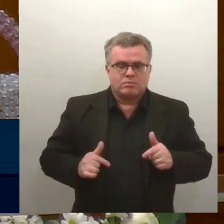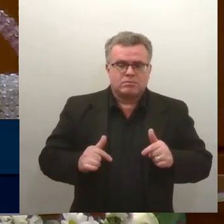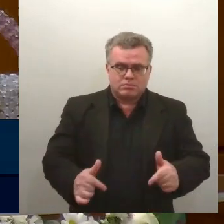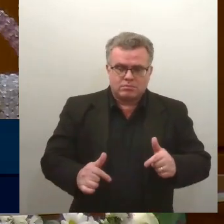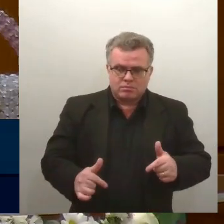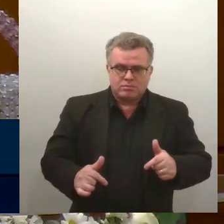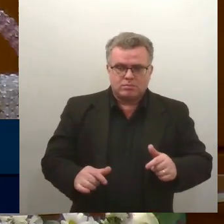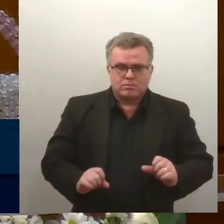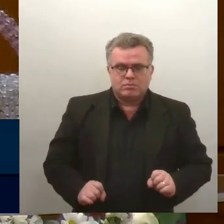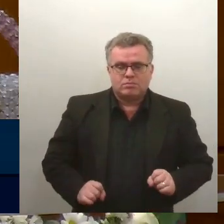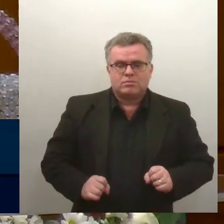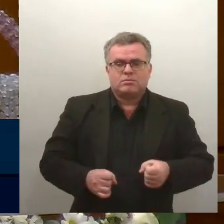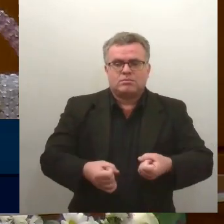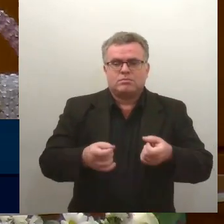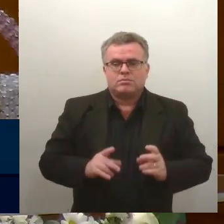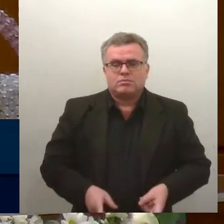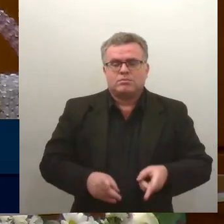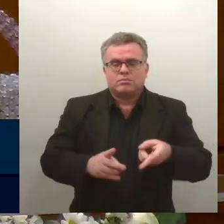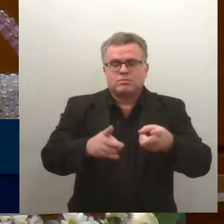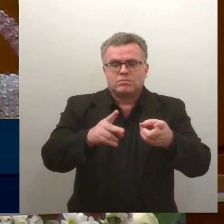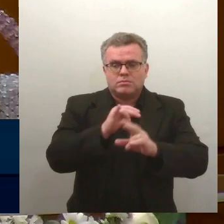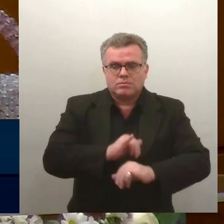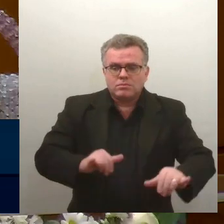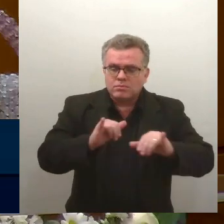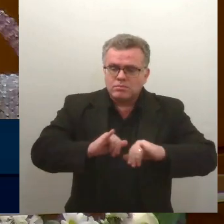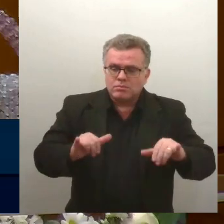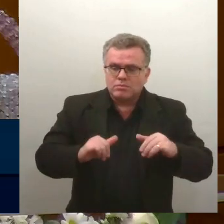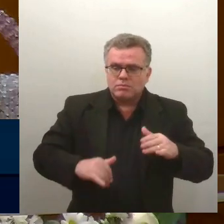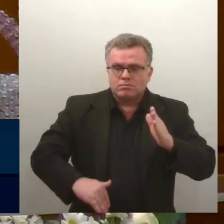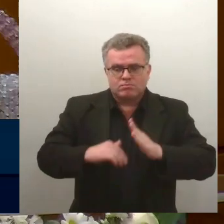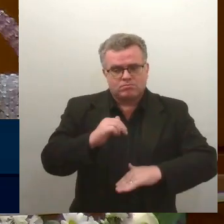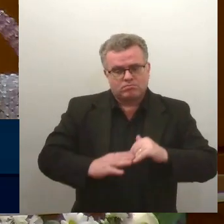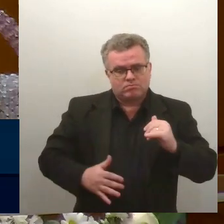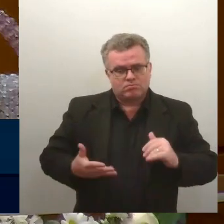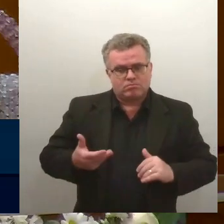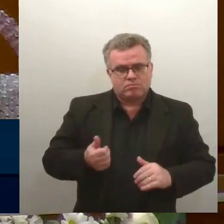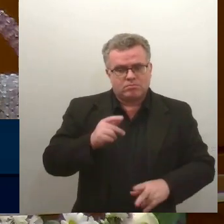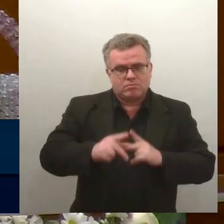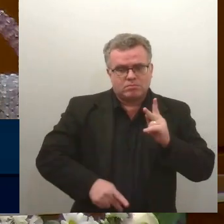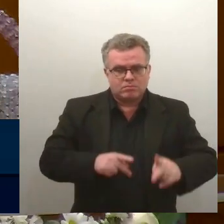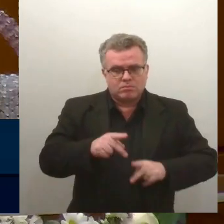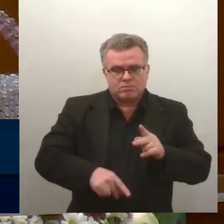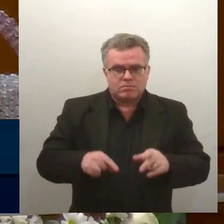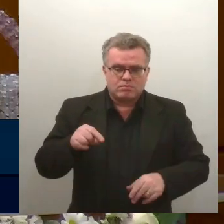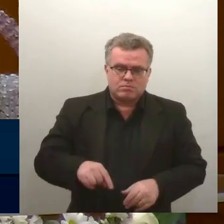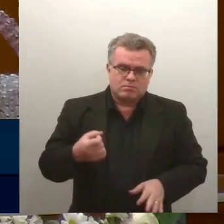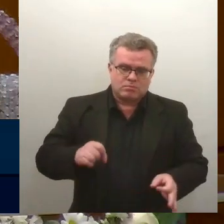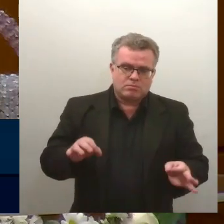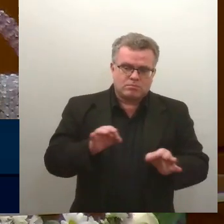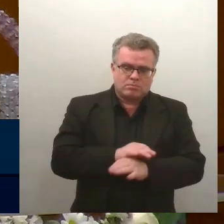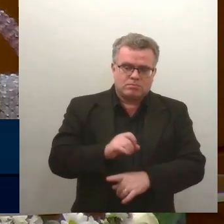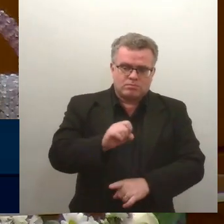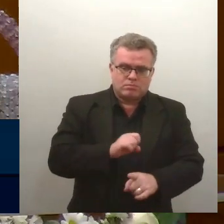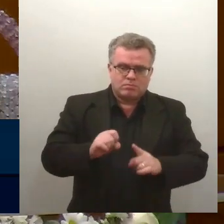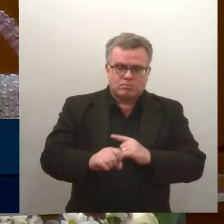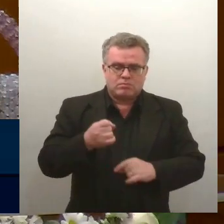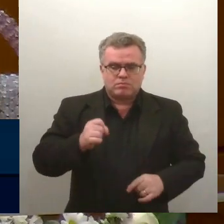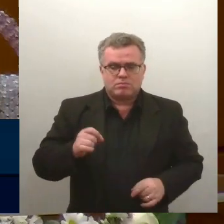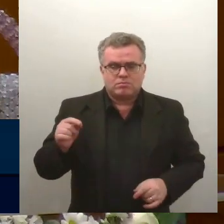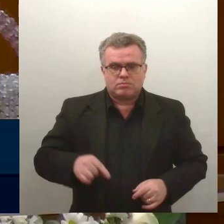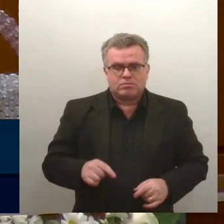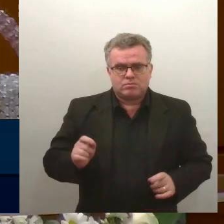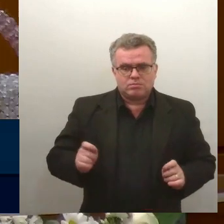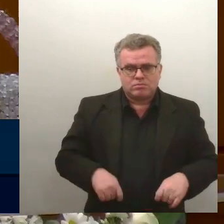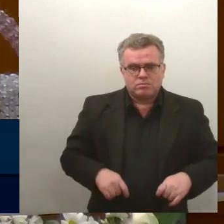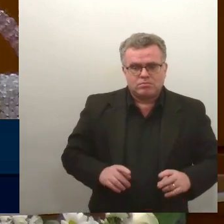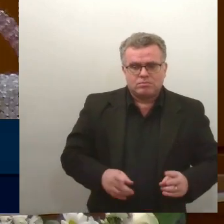melhor como profissional à população e para a sociedade sergipana, contribuía para a construção de uma